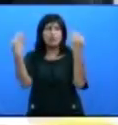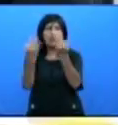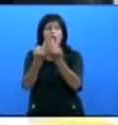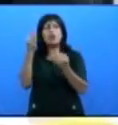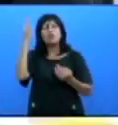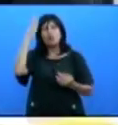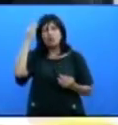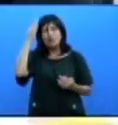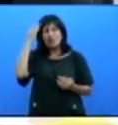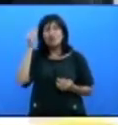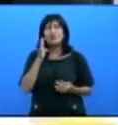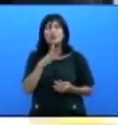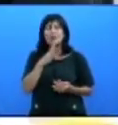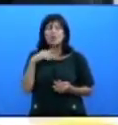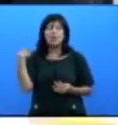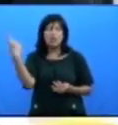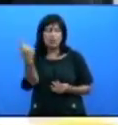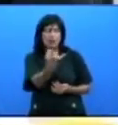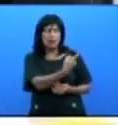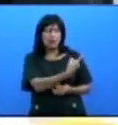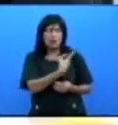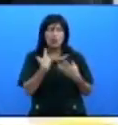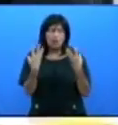Marlene Magalhães Nascimento,